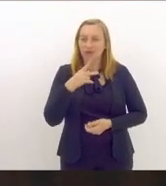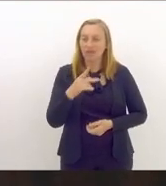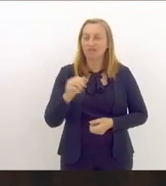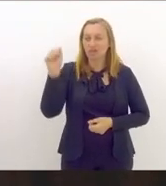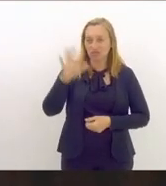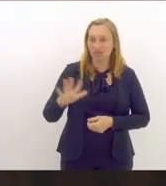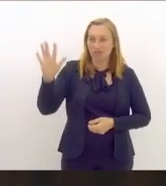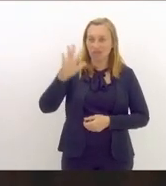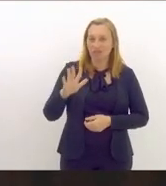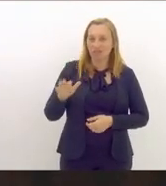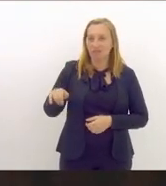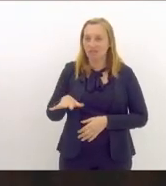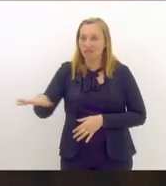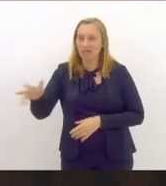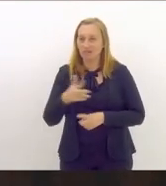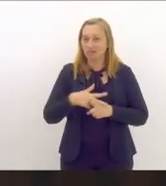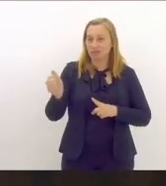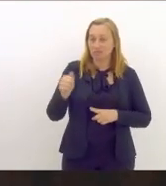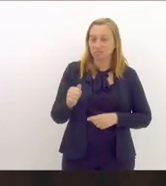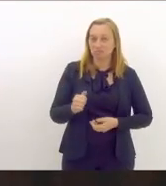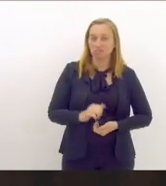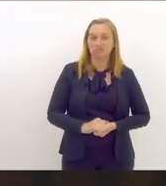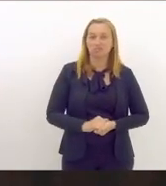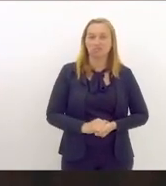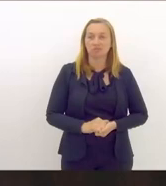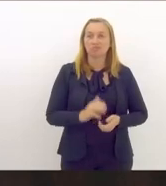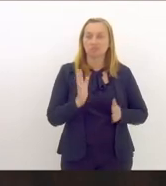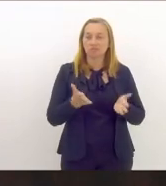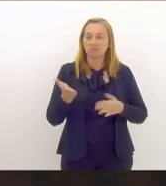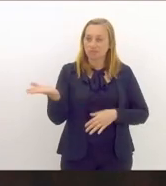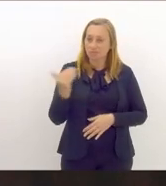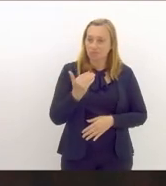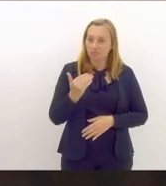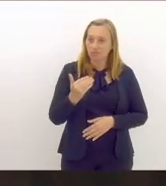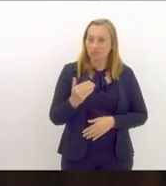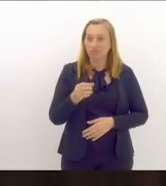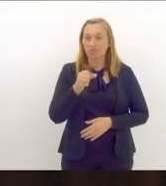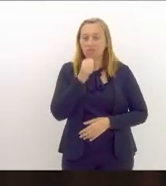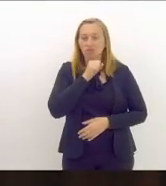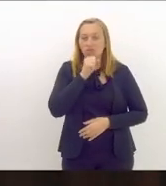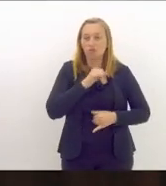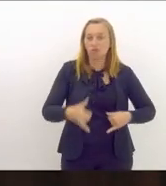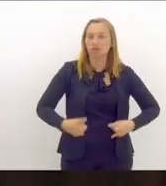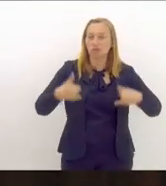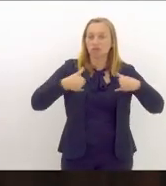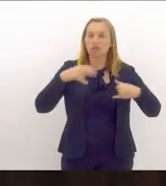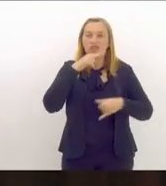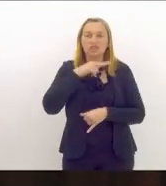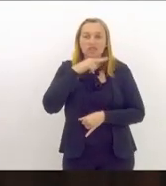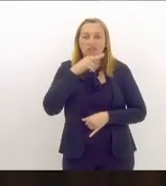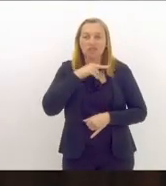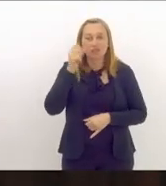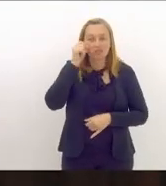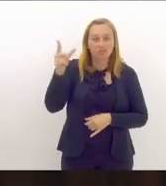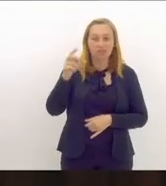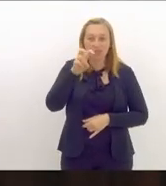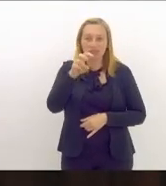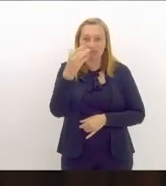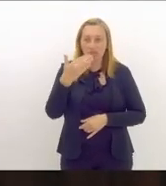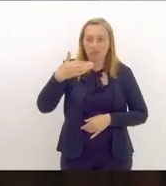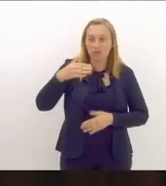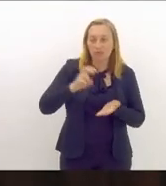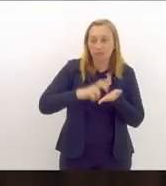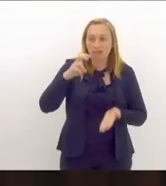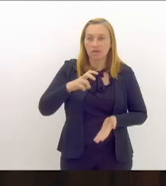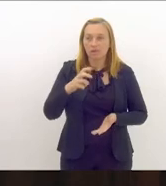geral, favela venceu. Agora vem cá matar sua avó de orgulho desse neto que acordava às 5 da manhã para ajudar na